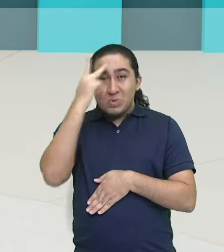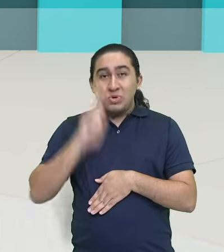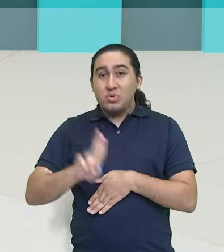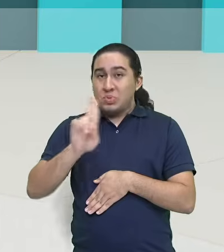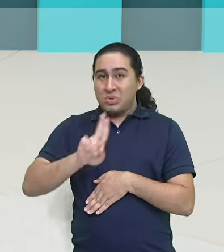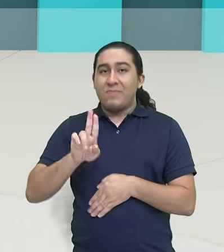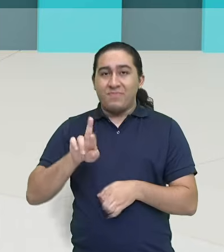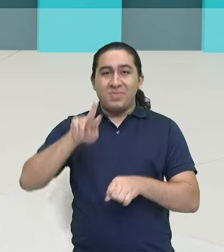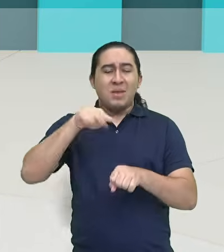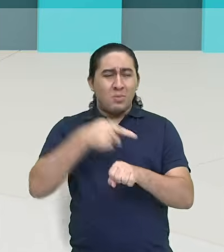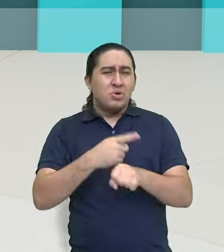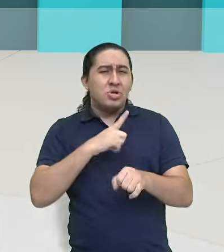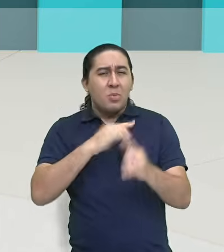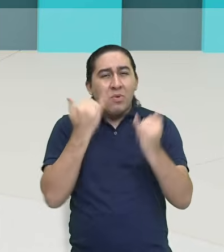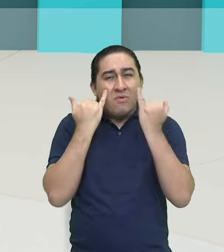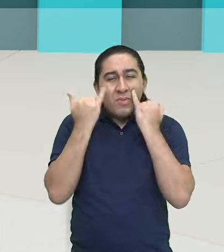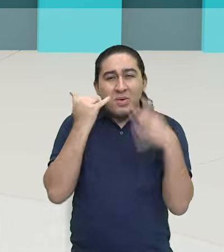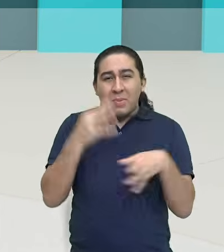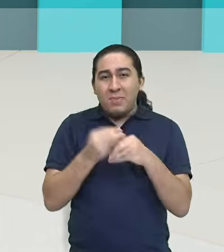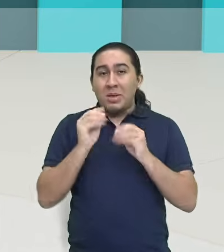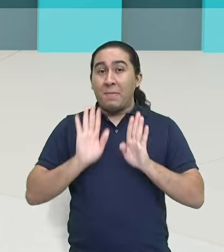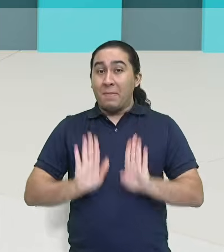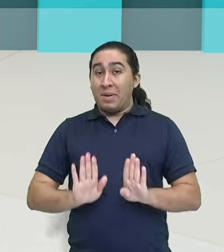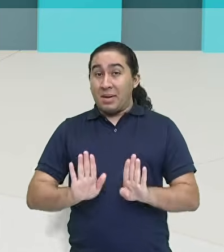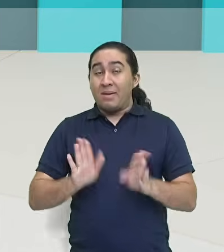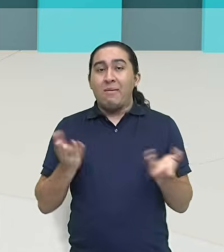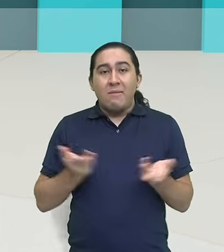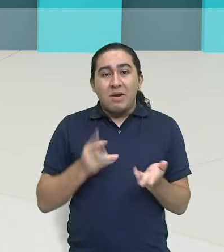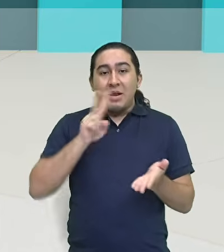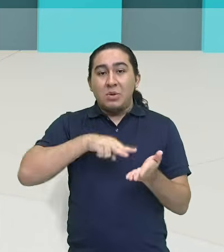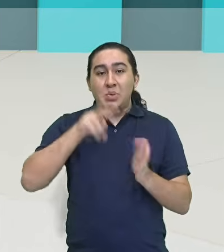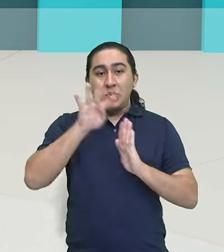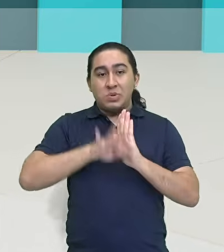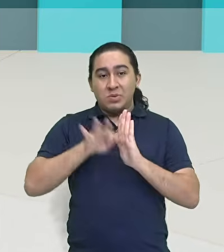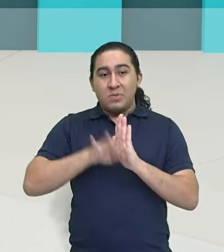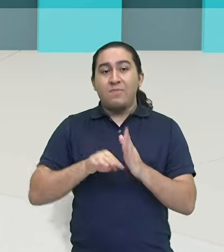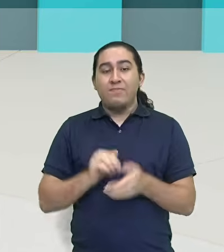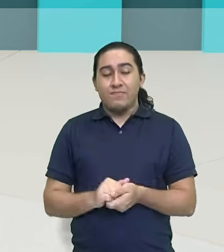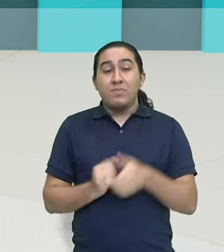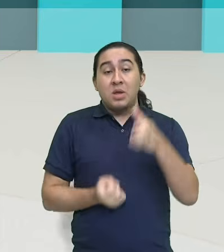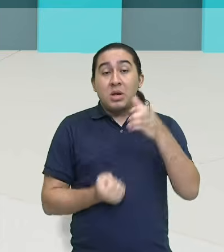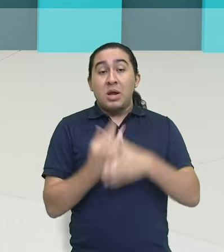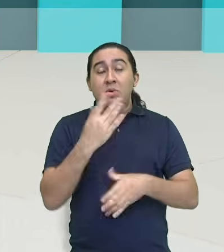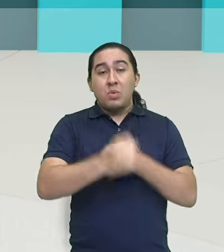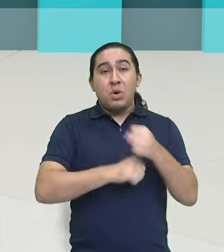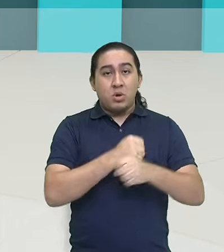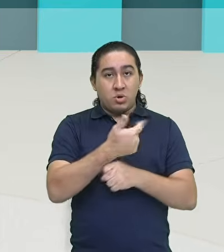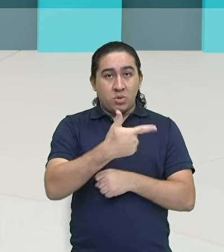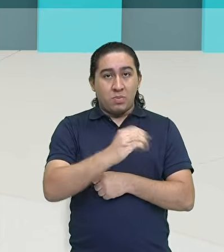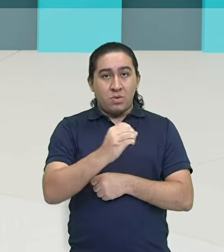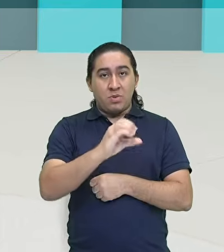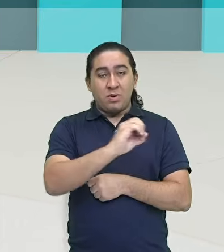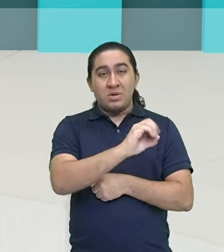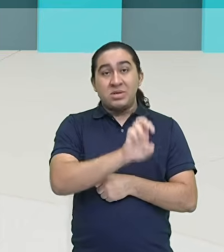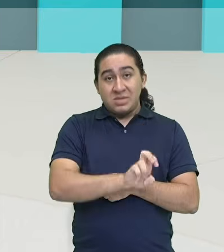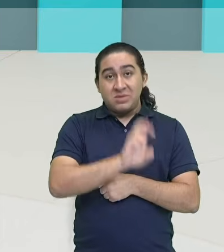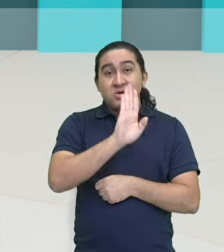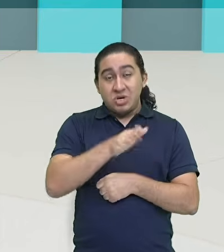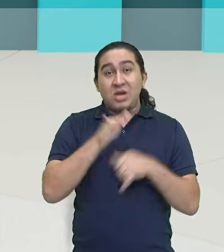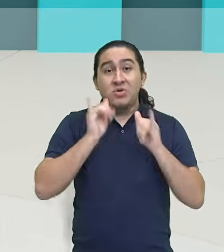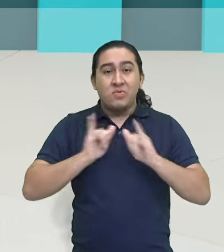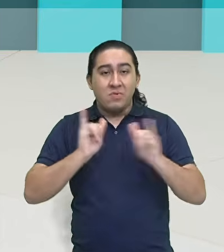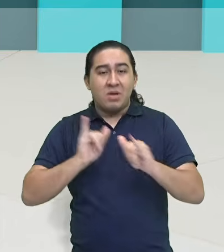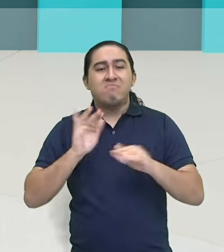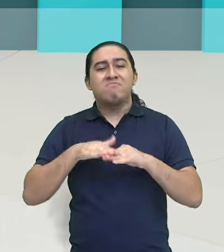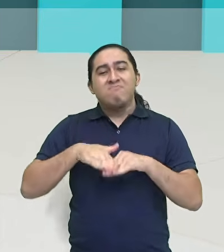outra informação que saiu, mas calma aí. Vamos agora fazer a leitura do texto. Criado em 2005 e disponível em mais